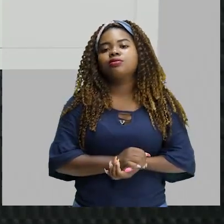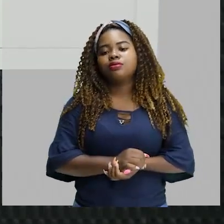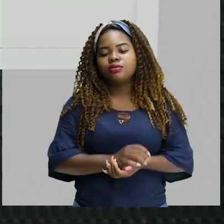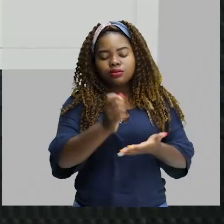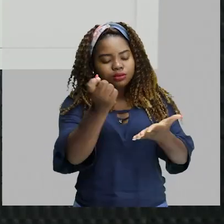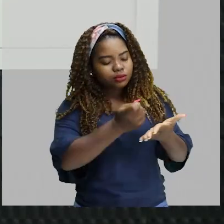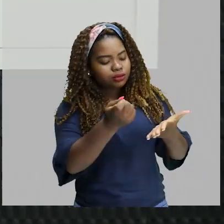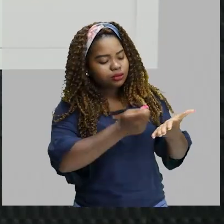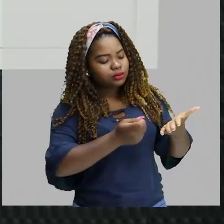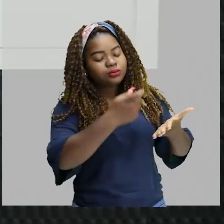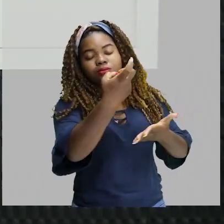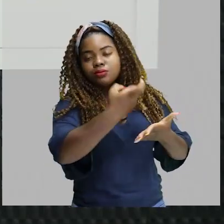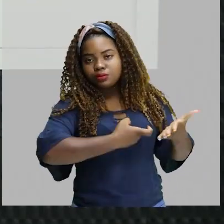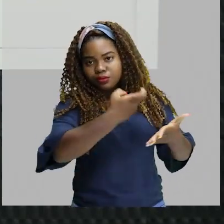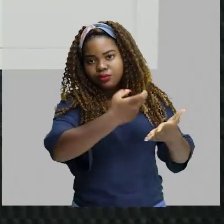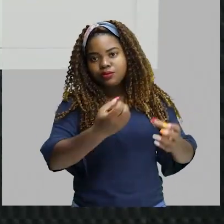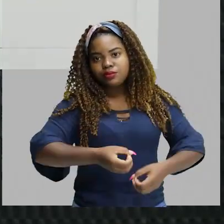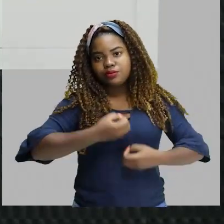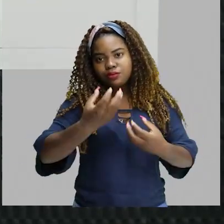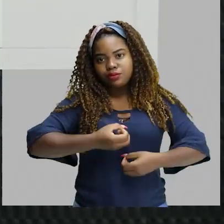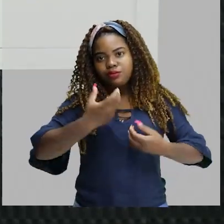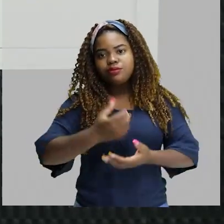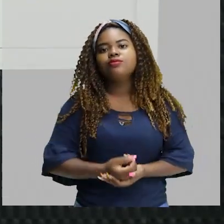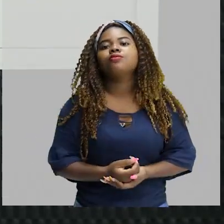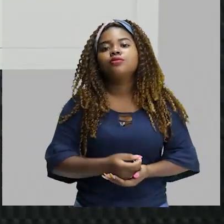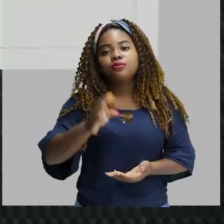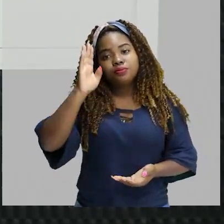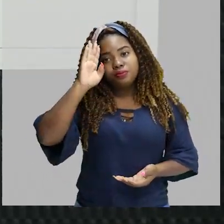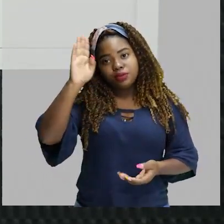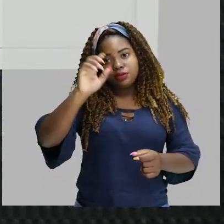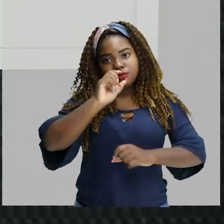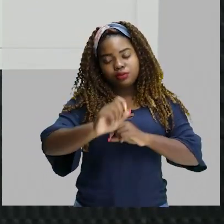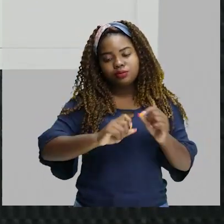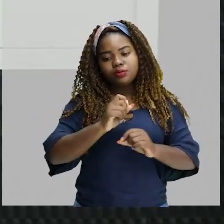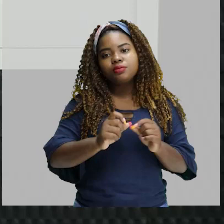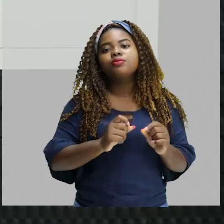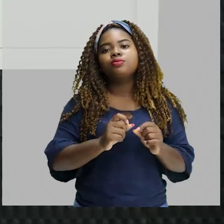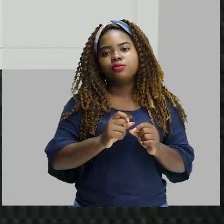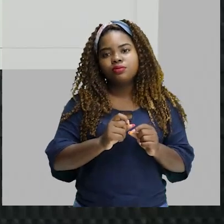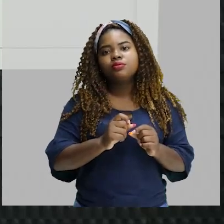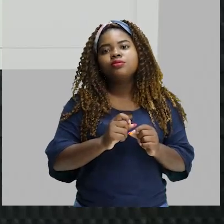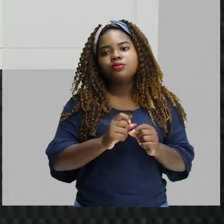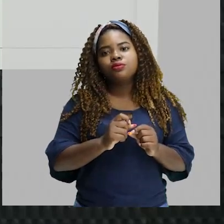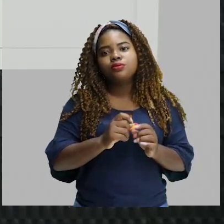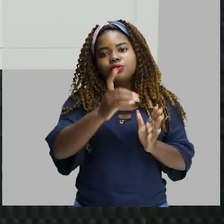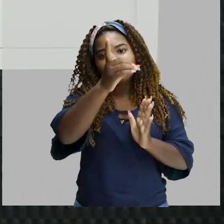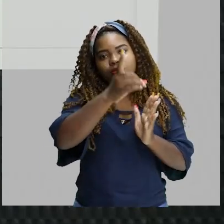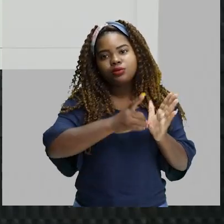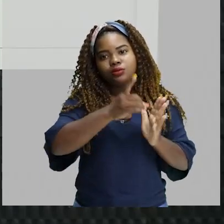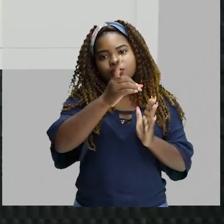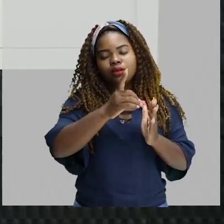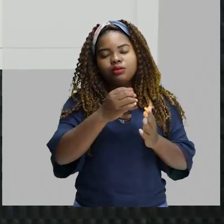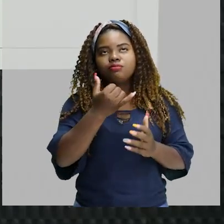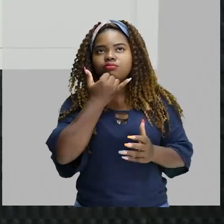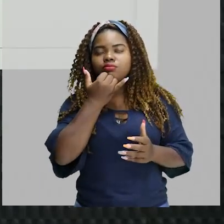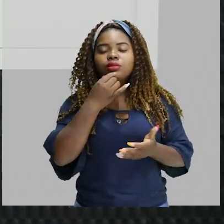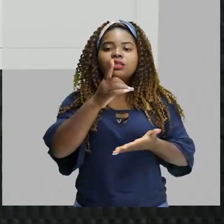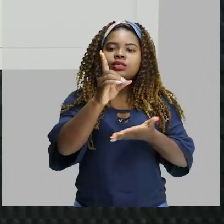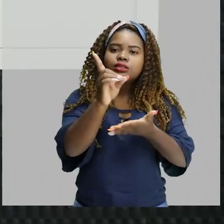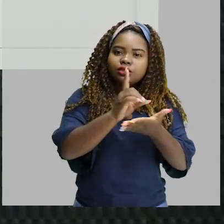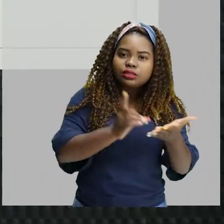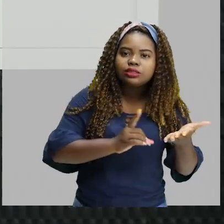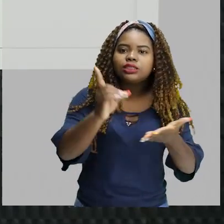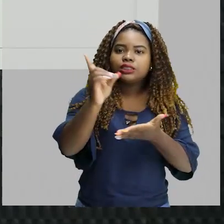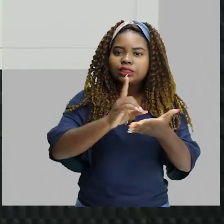textos, principalmente os nossos textos dissertativos, porque esta linguagem do conhecimento, ela vai estar centrada no poder